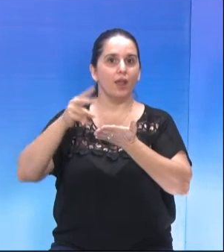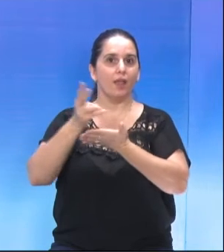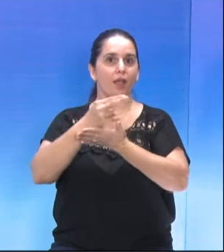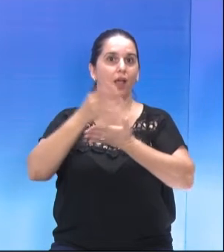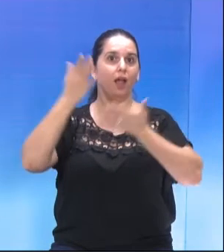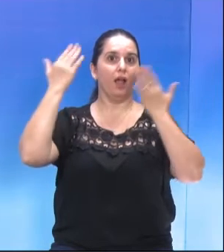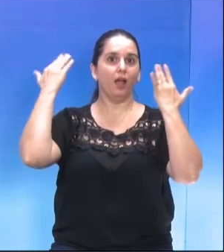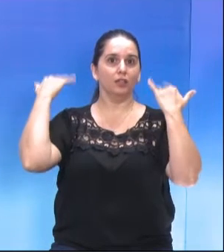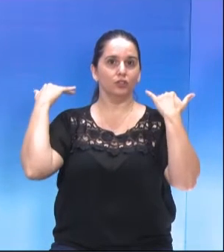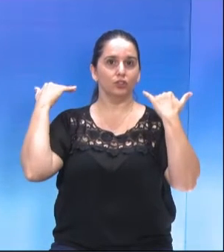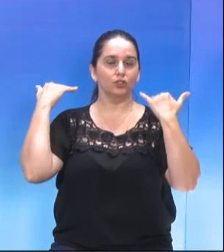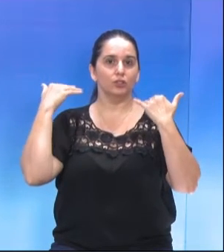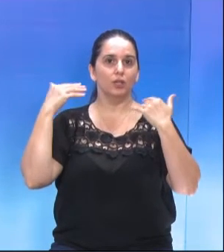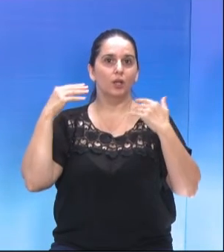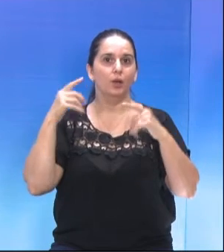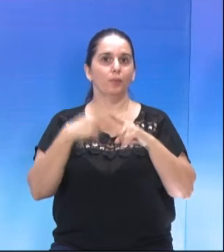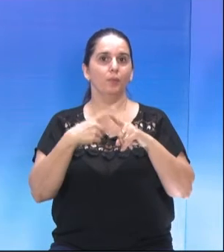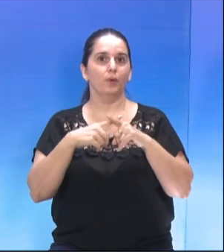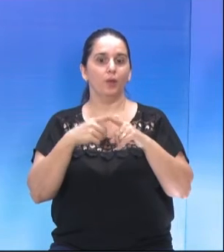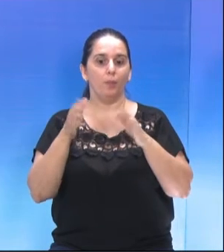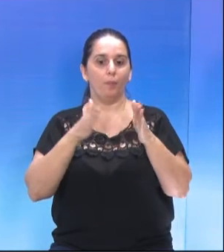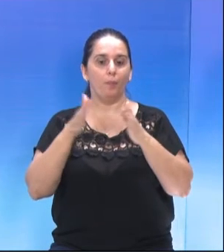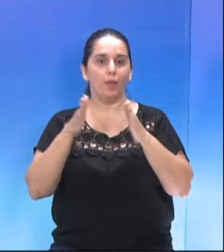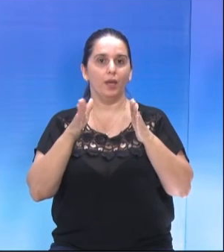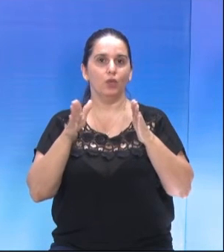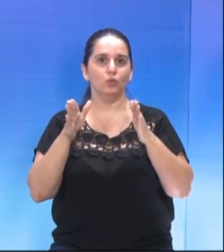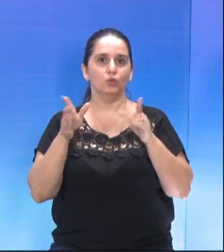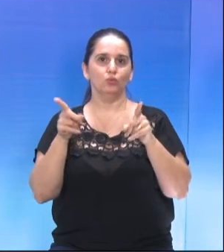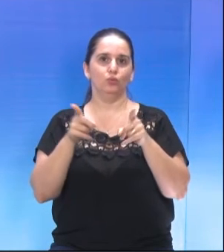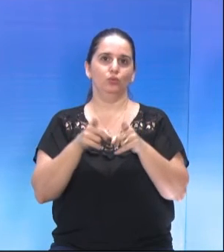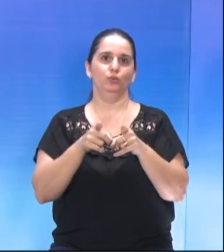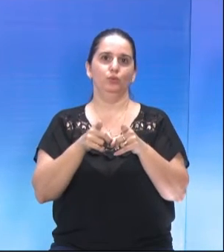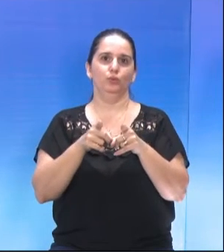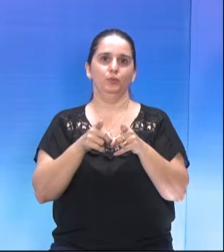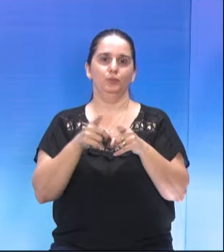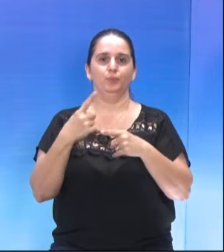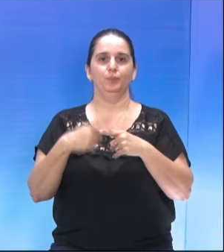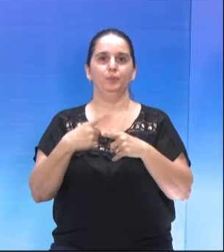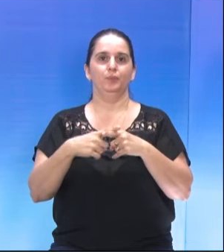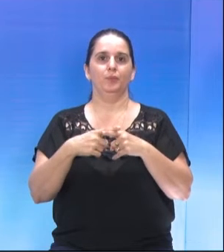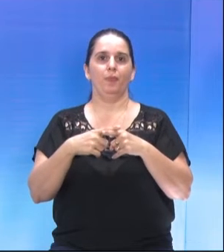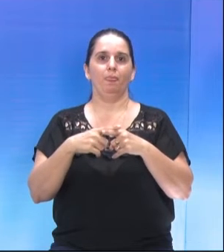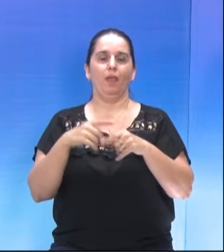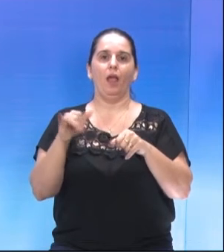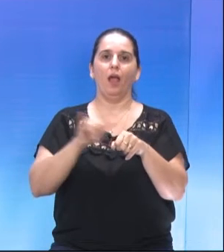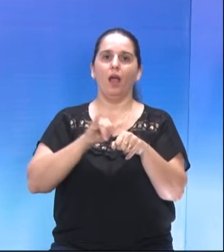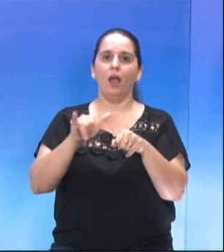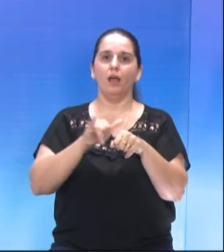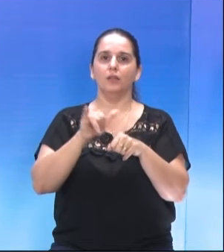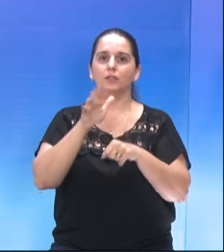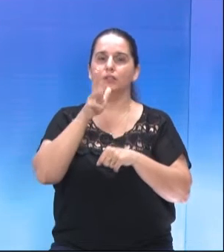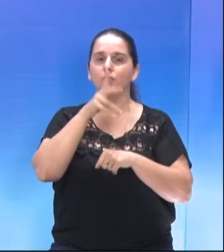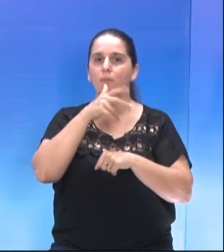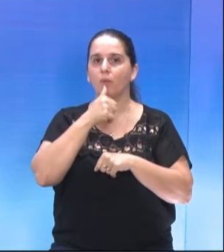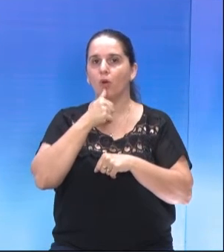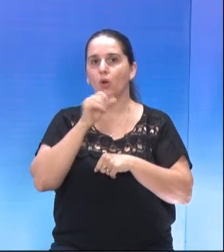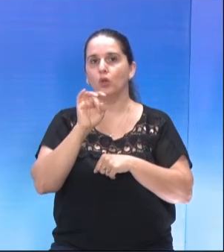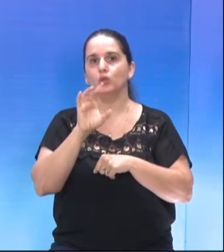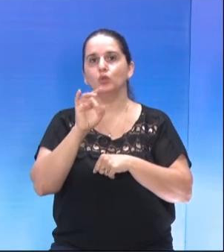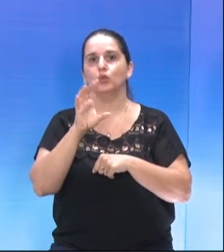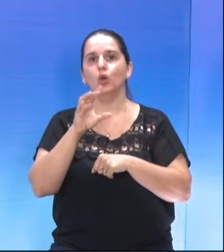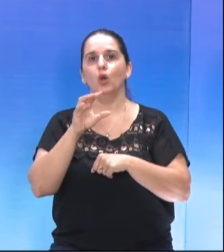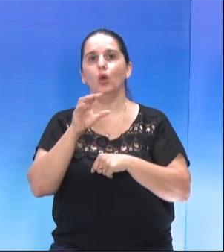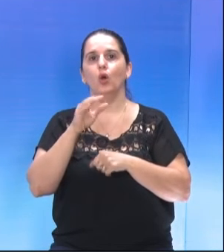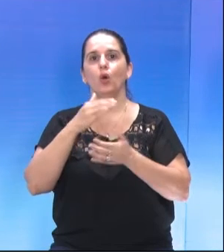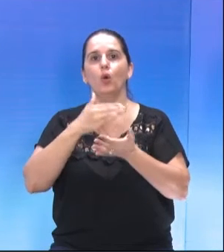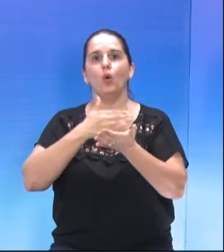muito curto de existência as obras artísticas contemporâneas, porque, às vezes, ela demora apenas enquanto está se